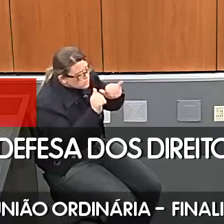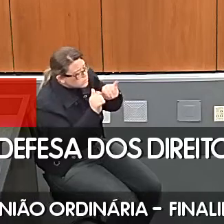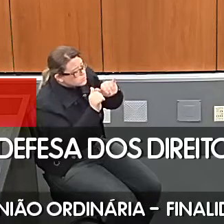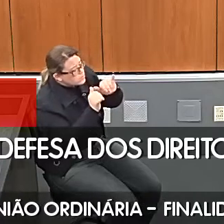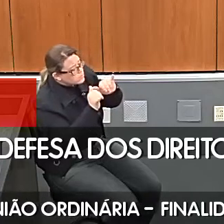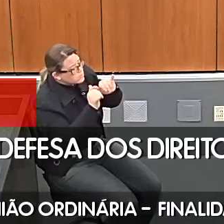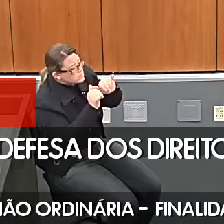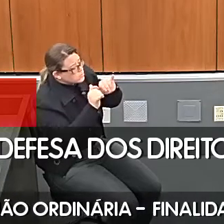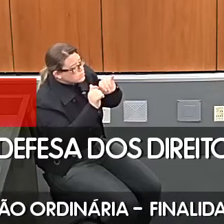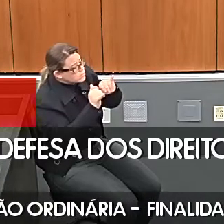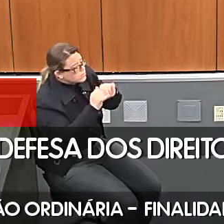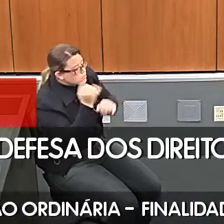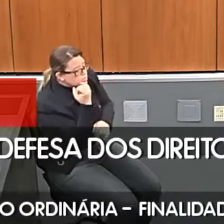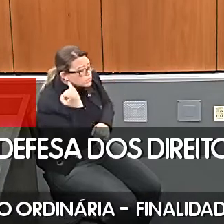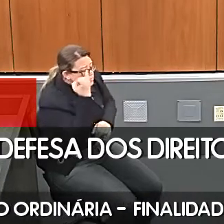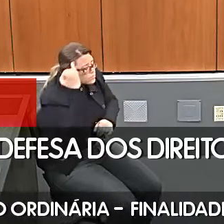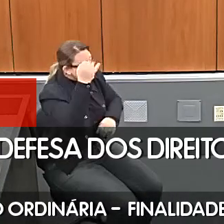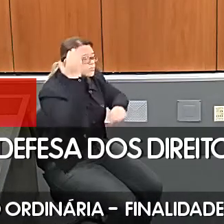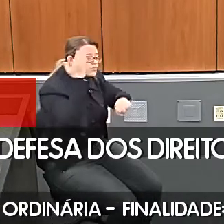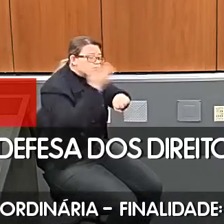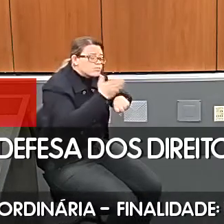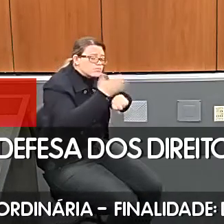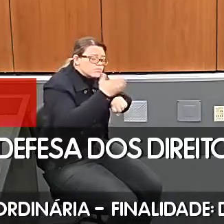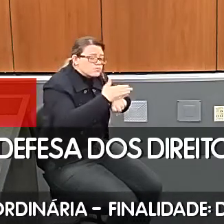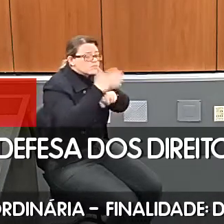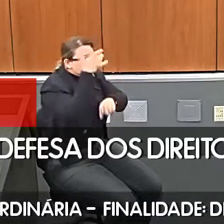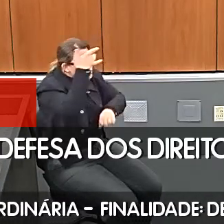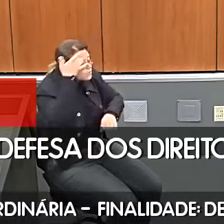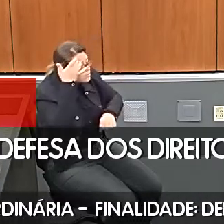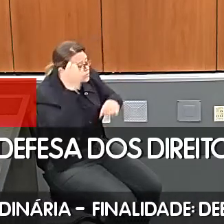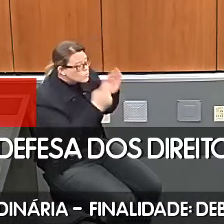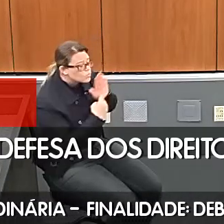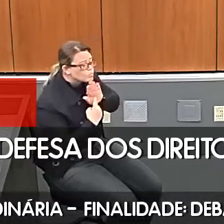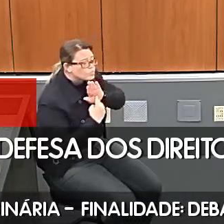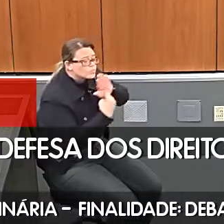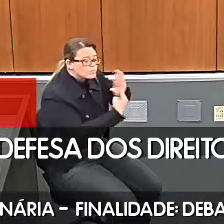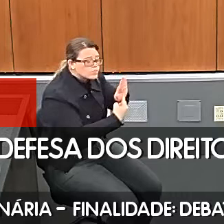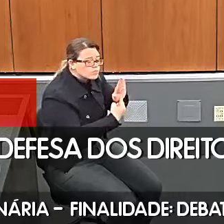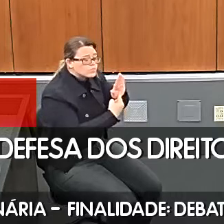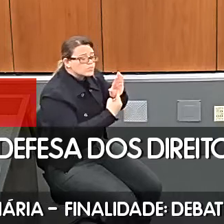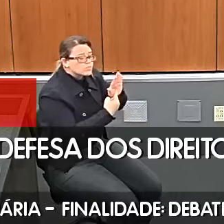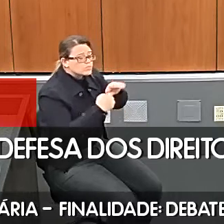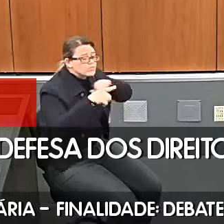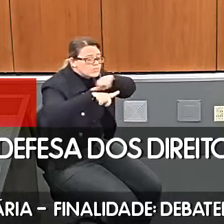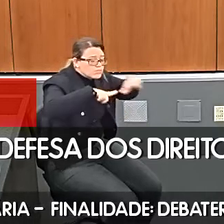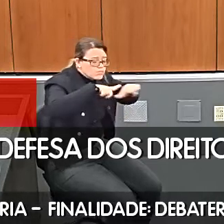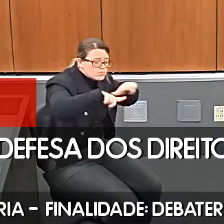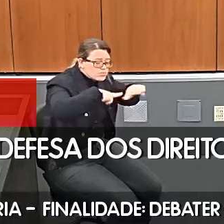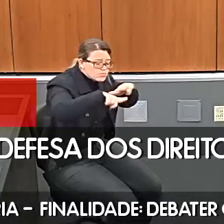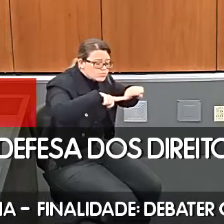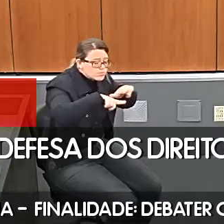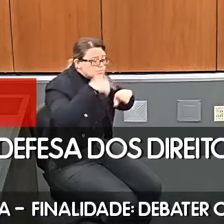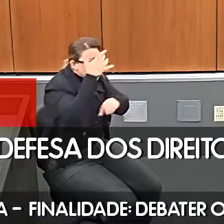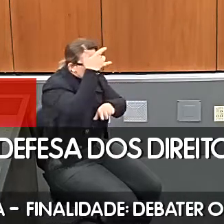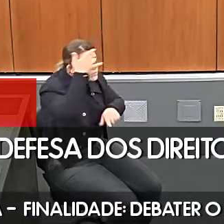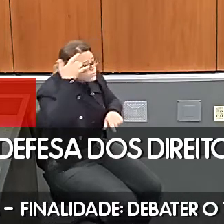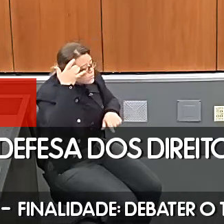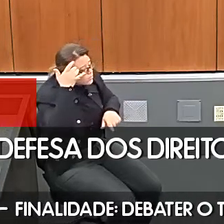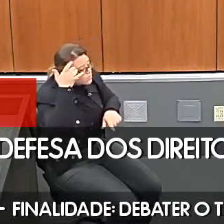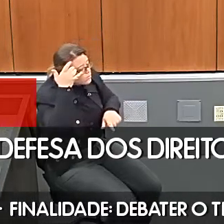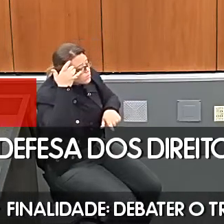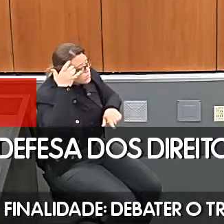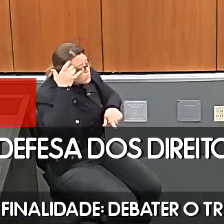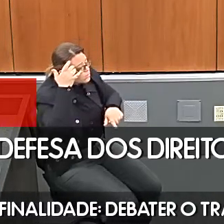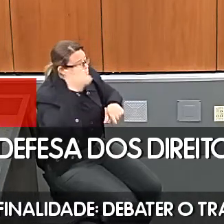capacitar, dizia o professor. É fundamental mostrar para os funcionários o quão é importante a capacitação para